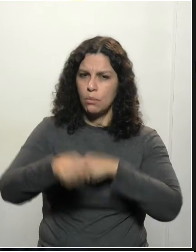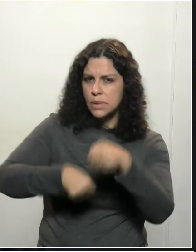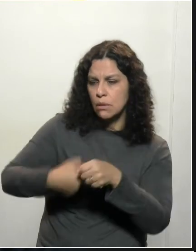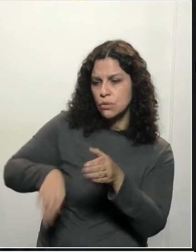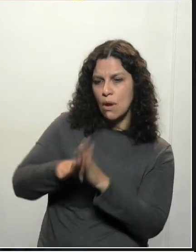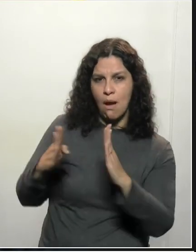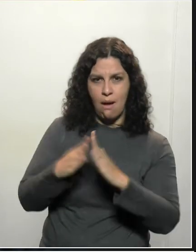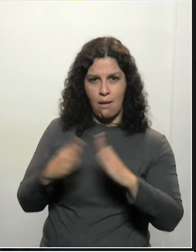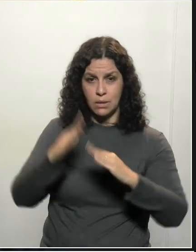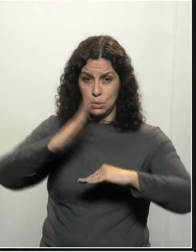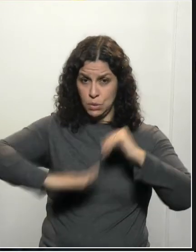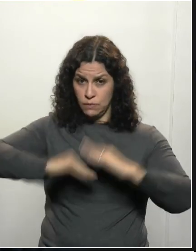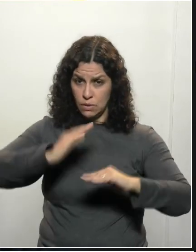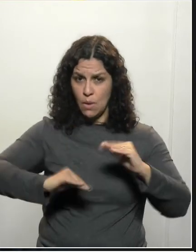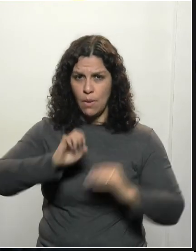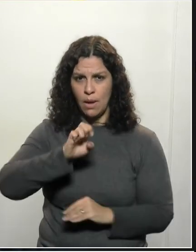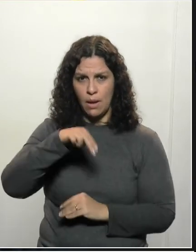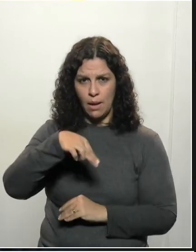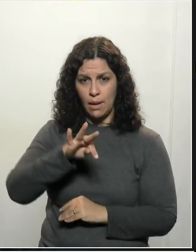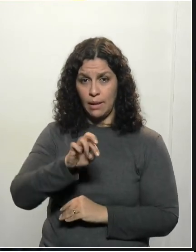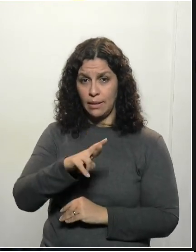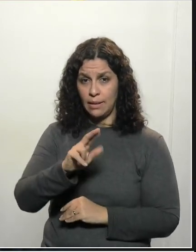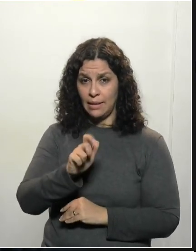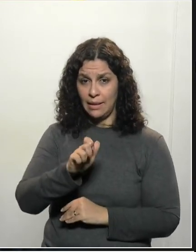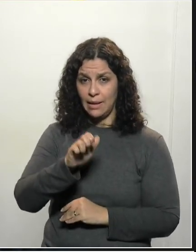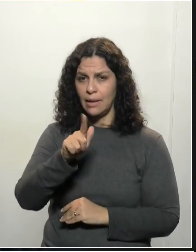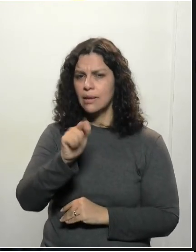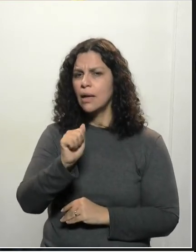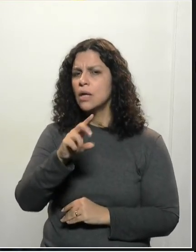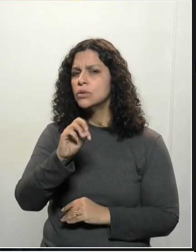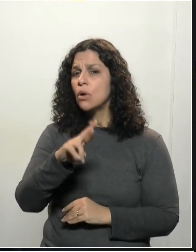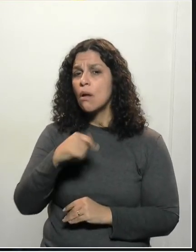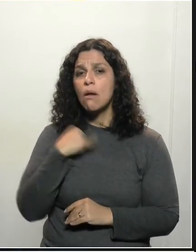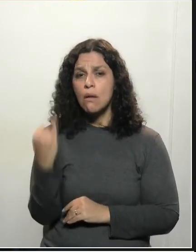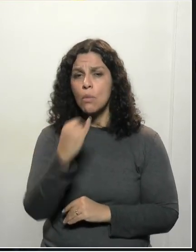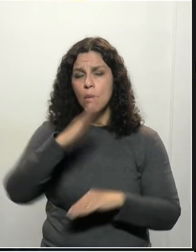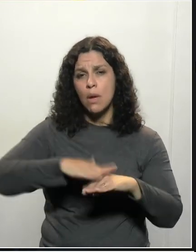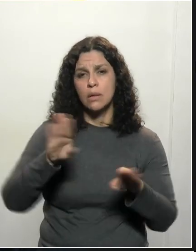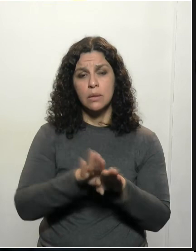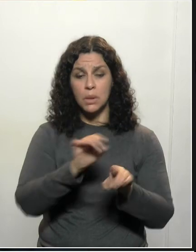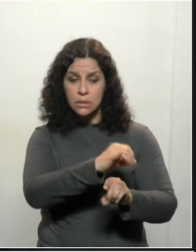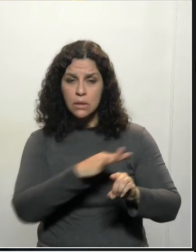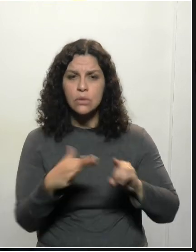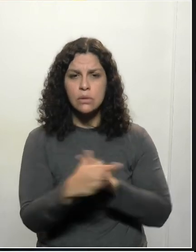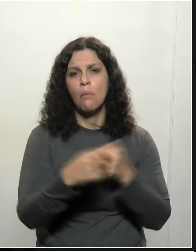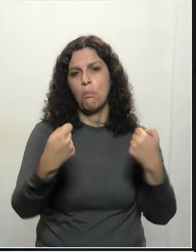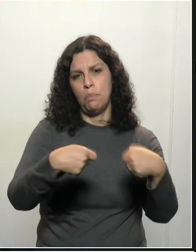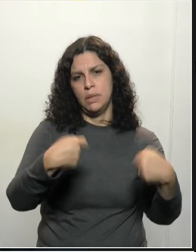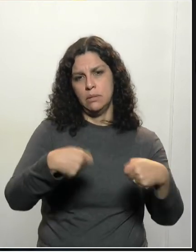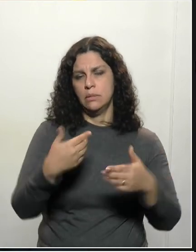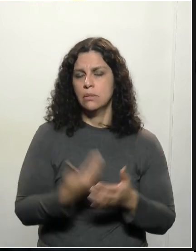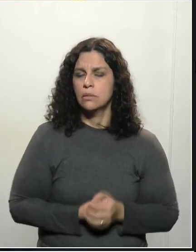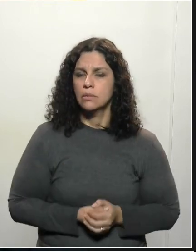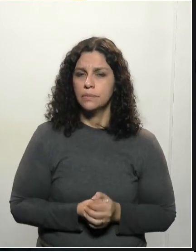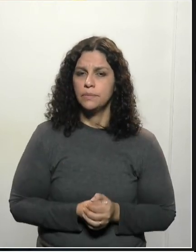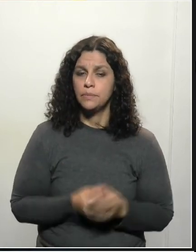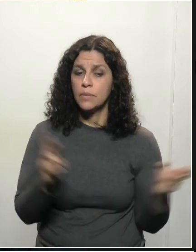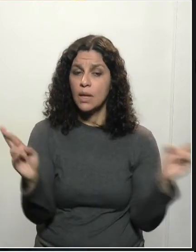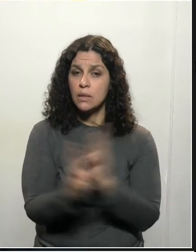fazendo com que o profissional entregador se torne cada vez mais importante e indispensável